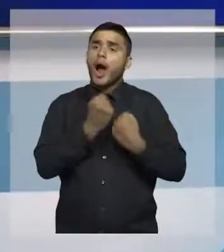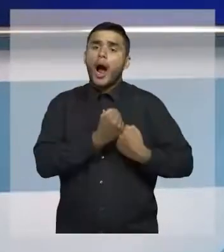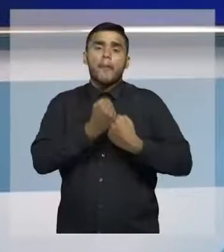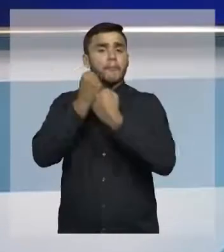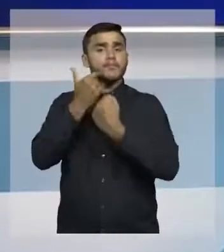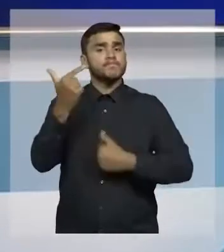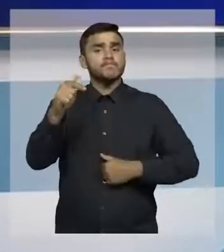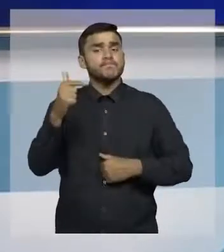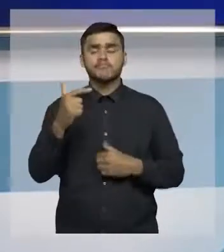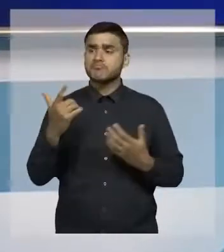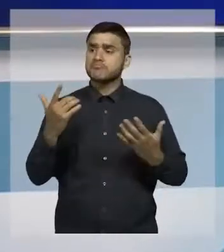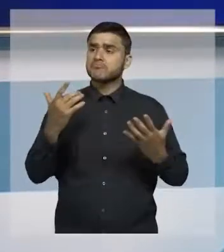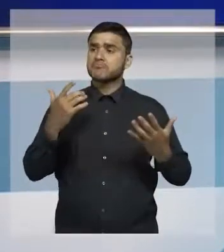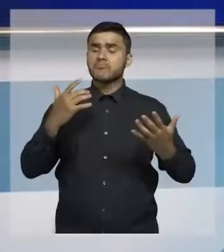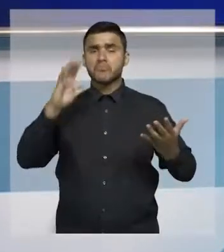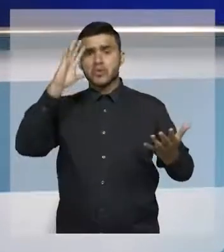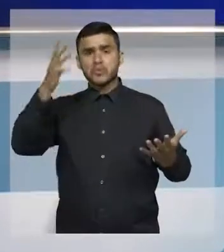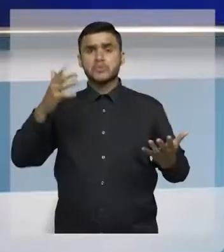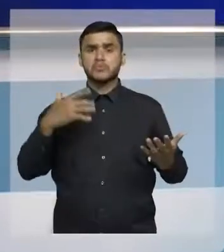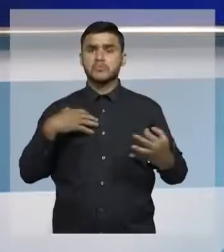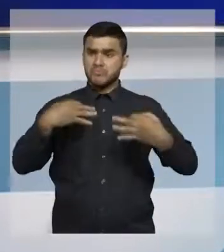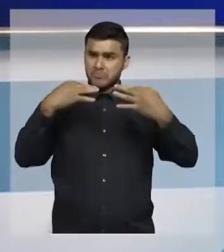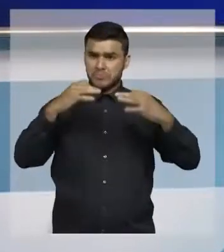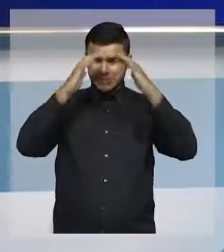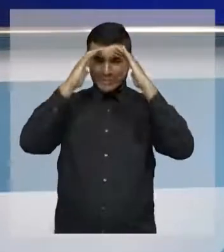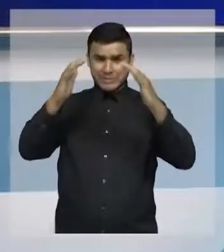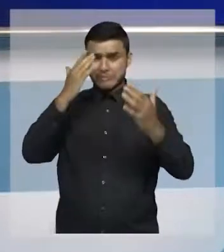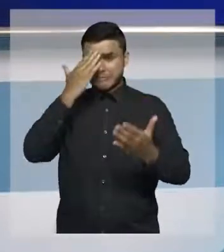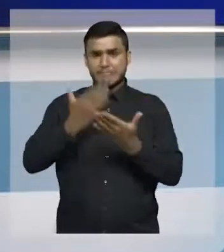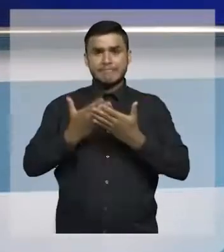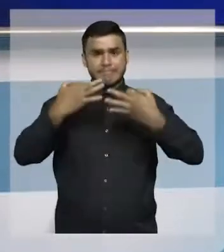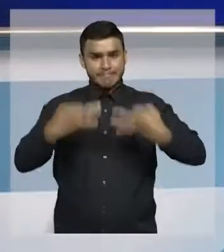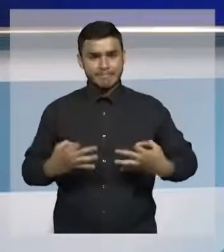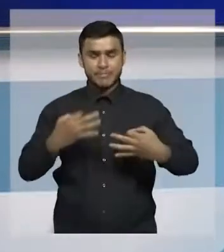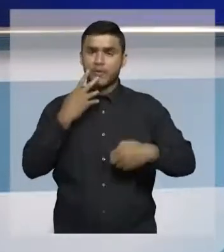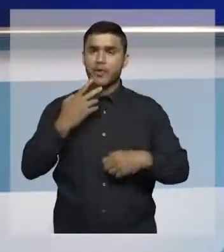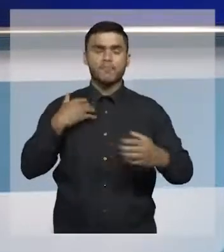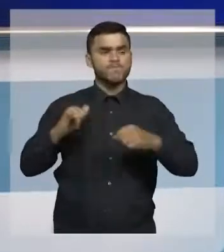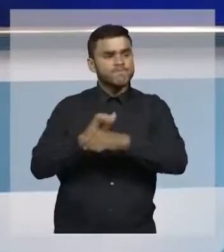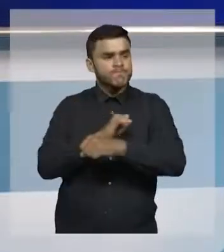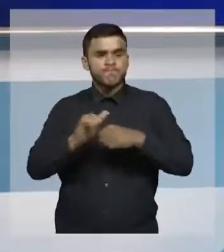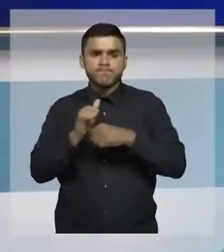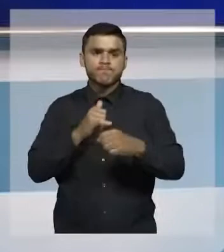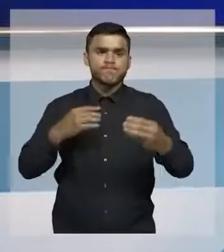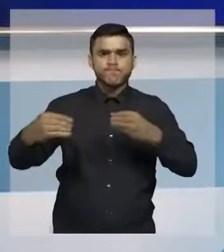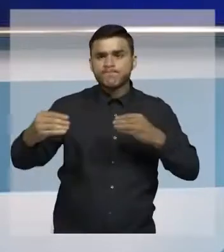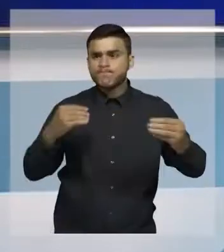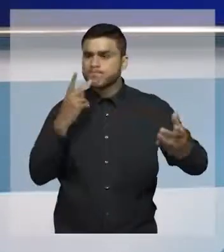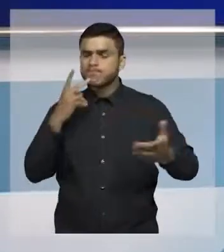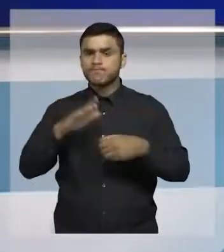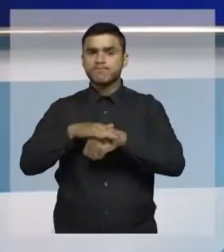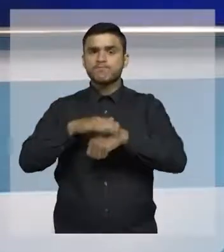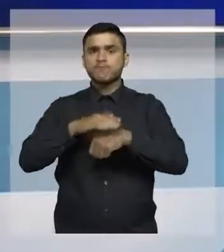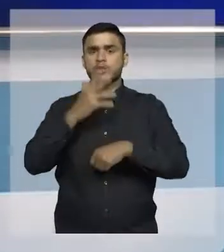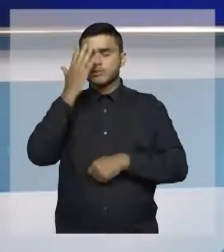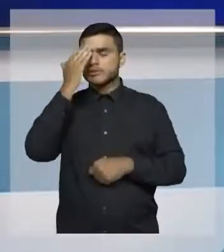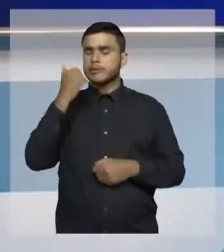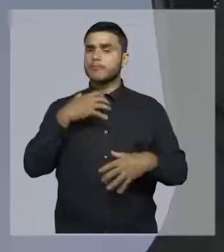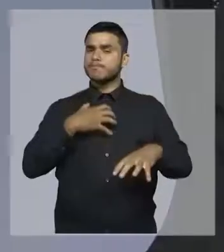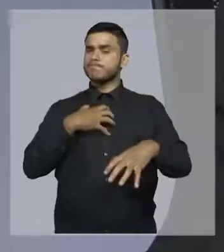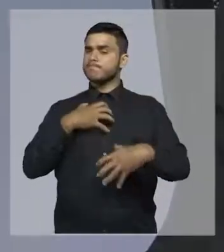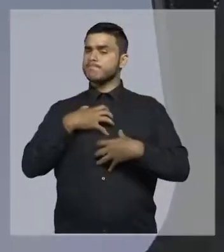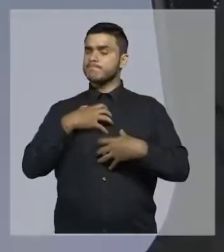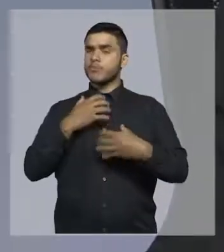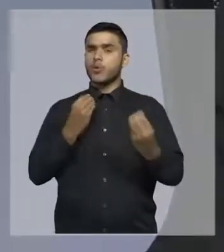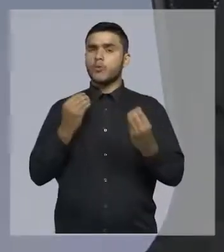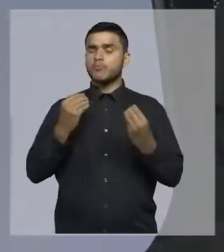a falta de credibilidade, a falta de articulação eficiente, né, a própria morosidade para poder perceber e